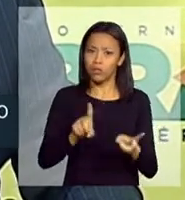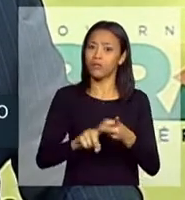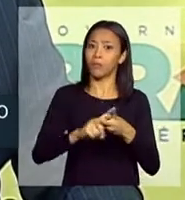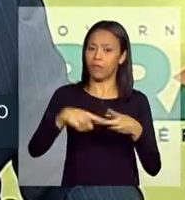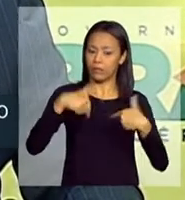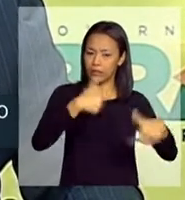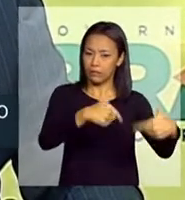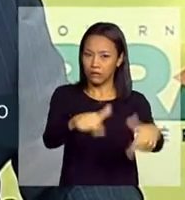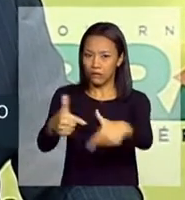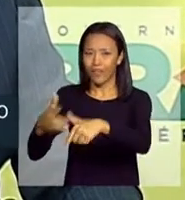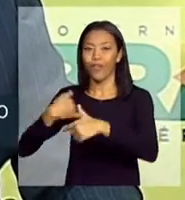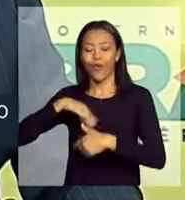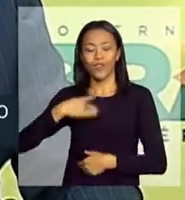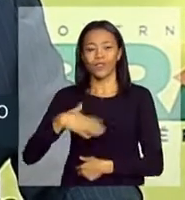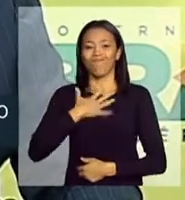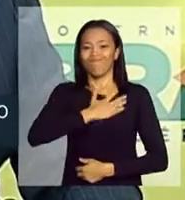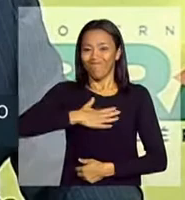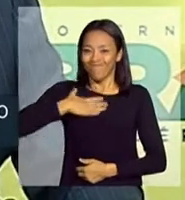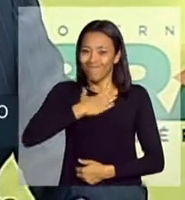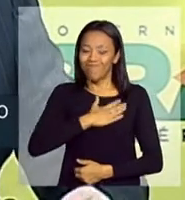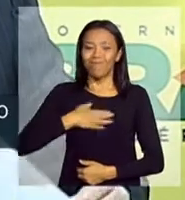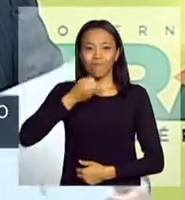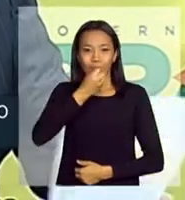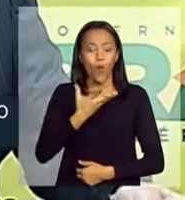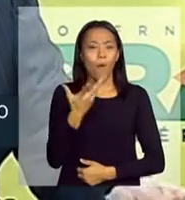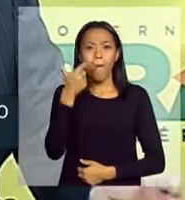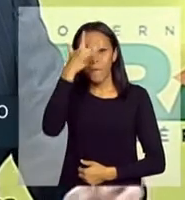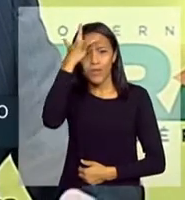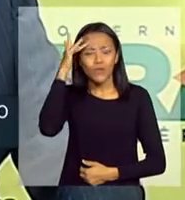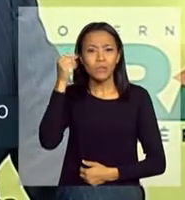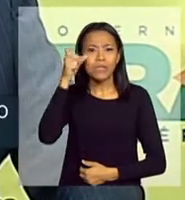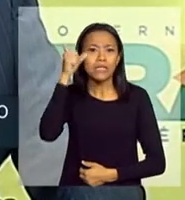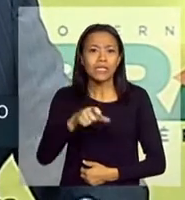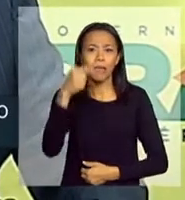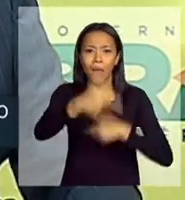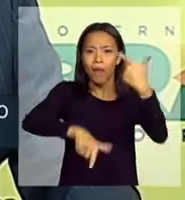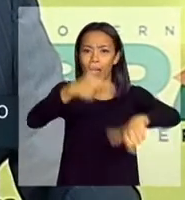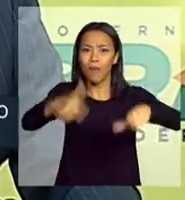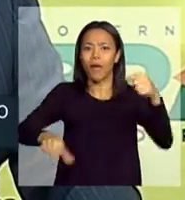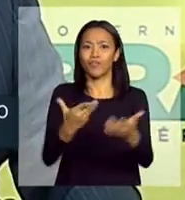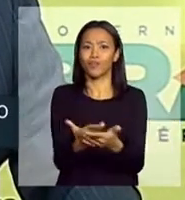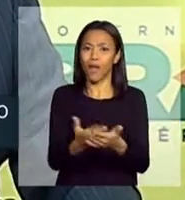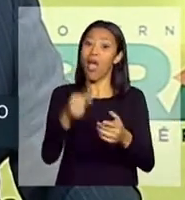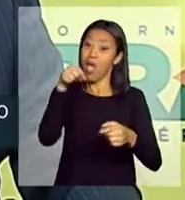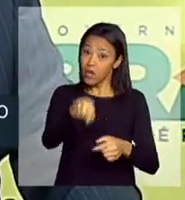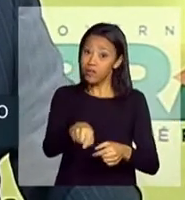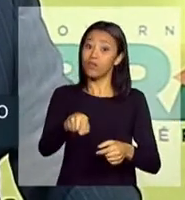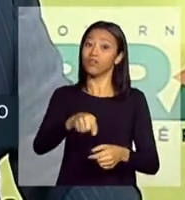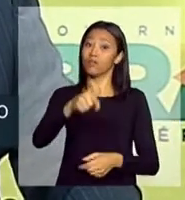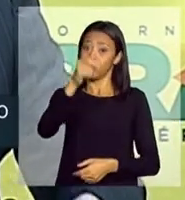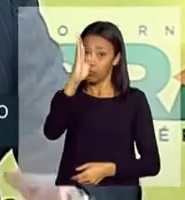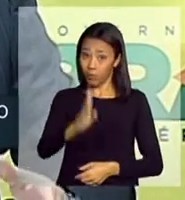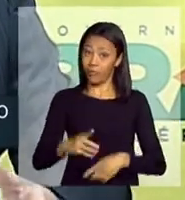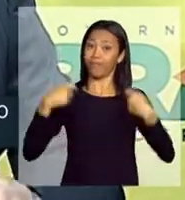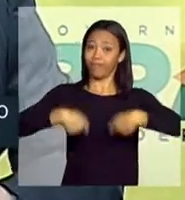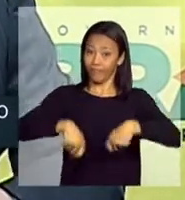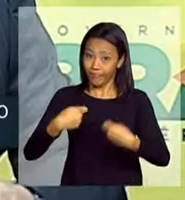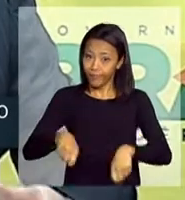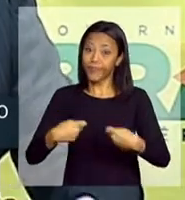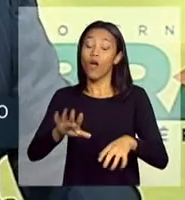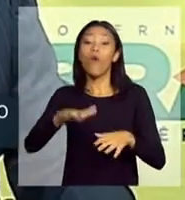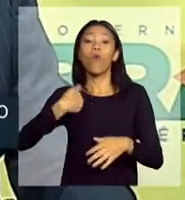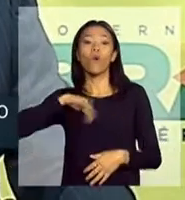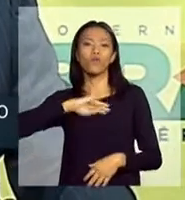nós estamos muito realizados e ver tanta gente que nem estudar mais no Brasil acho que o país precisa e quando a gente